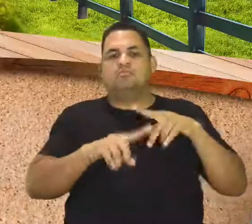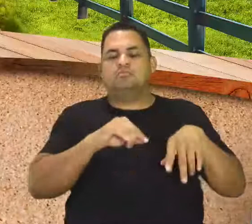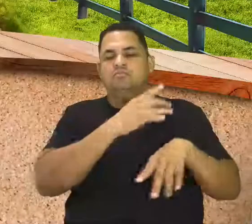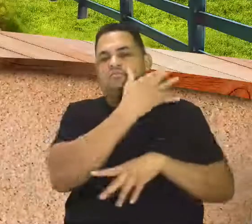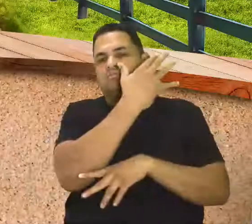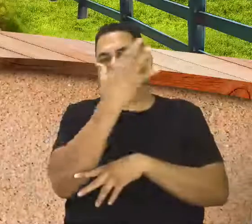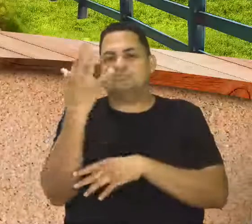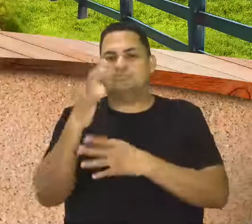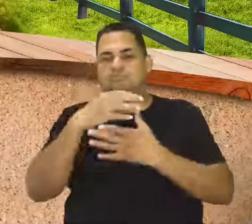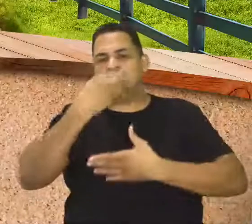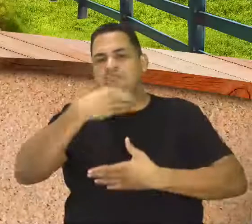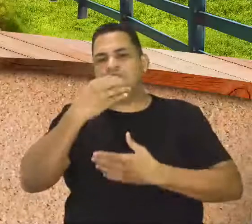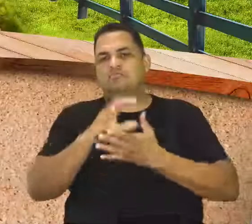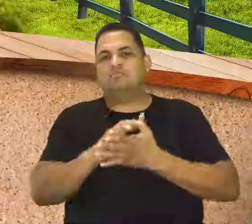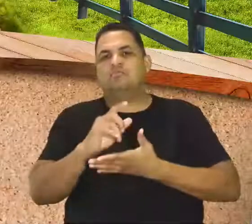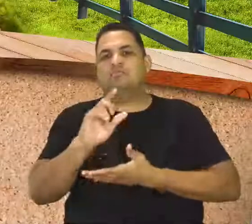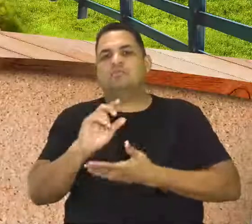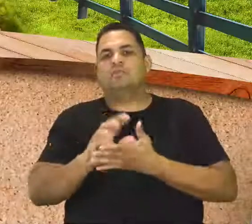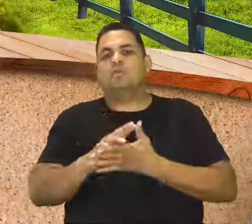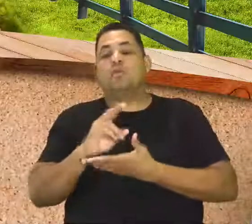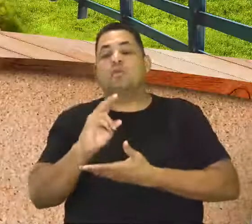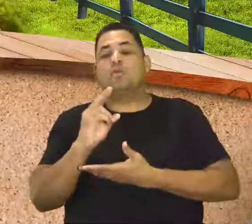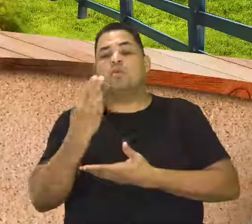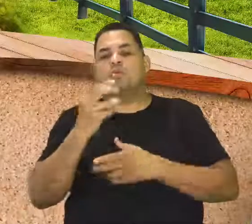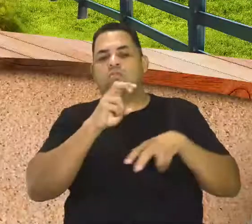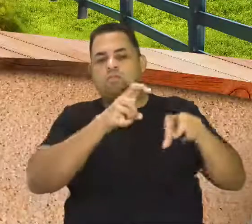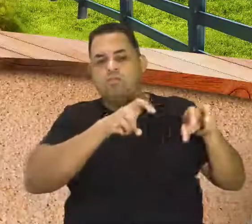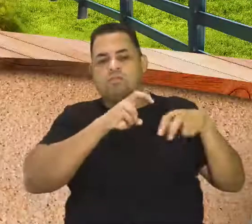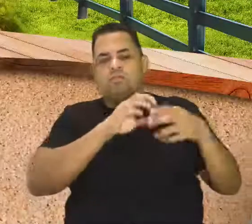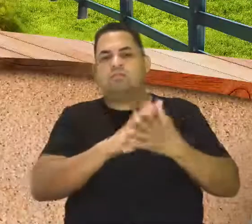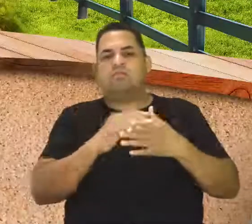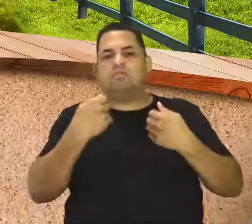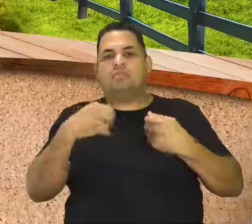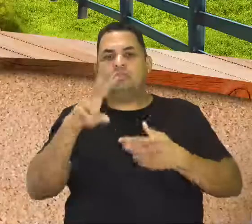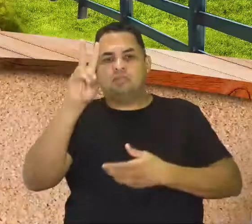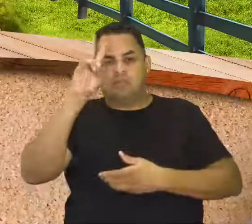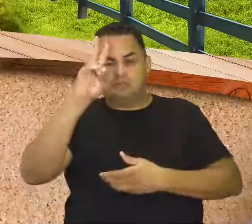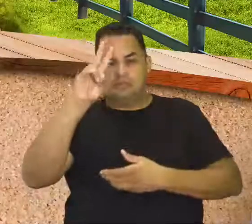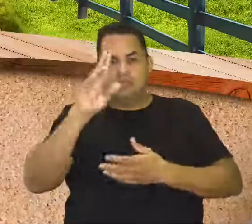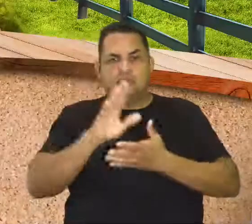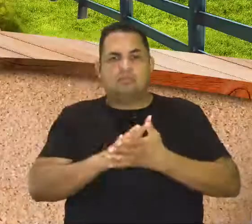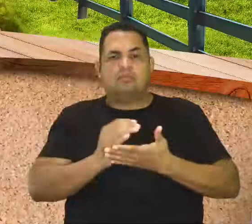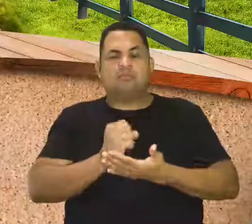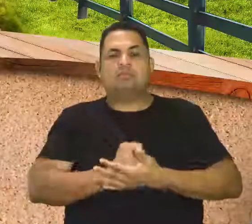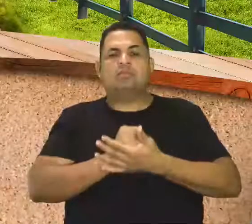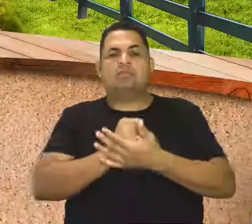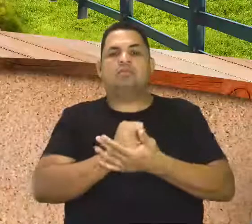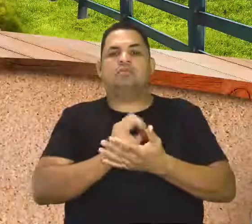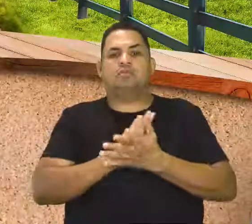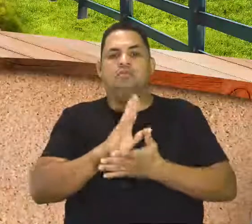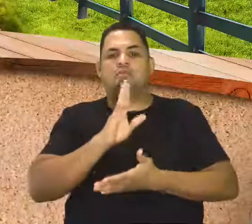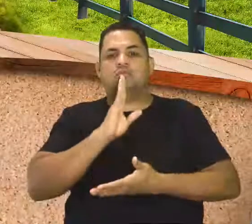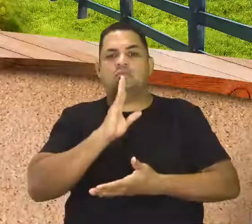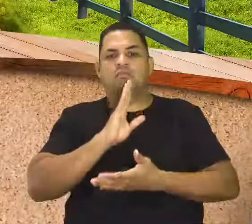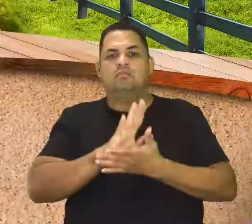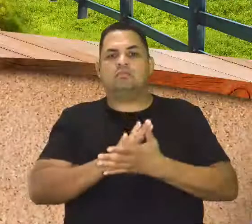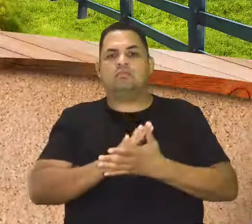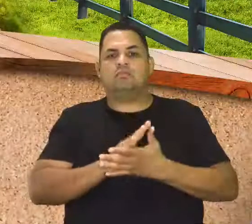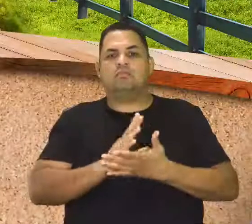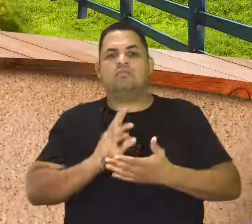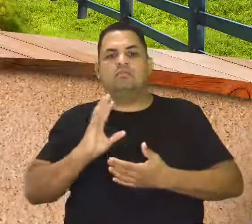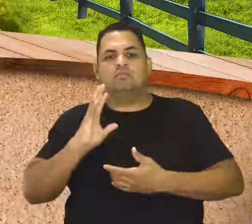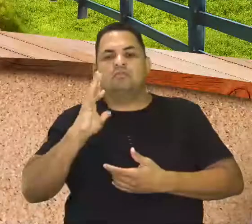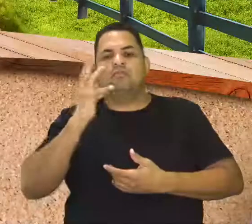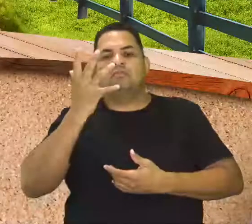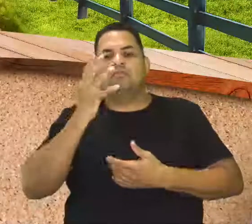madeira, de fruto ou da agricultura. Sempre temos que estar lembrando isso, para favorecer, então, esse conhecimento e a